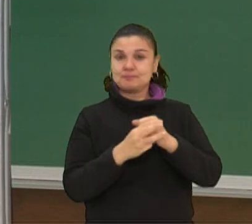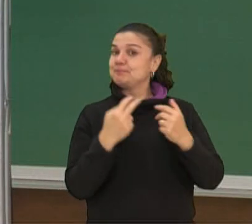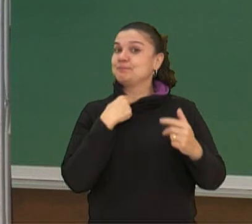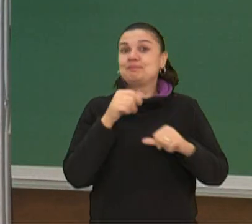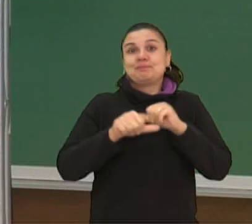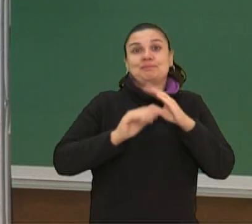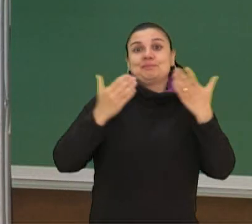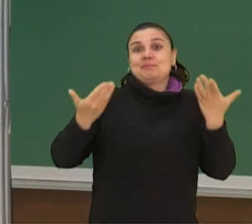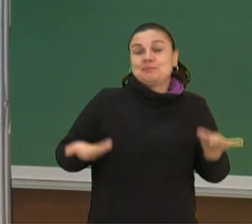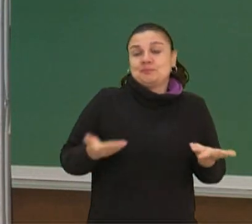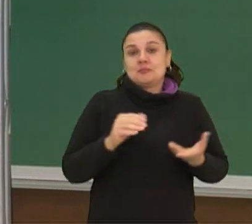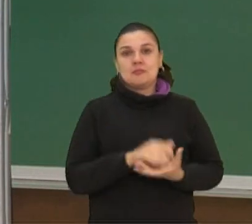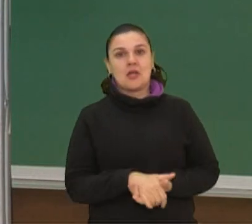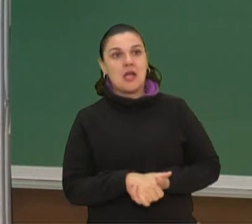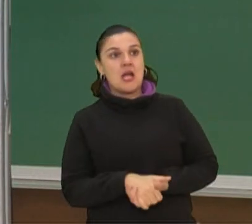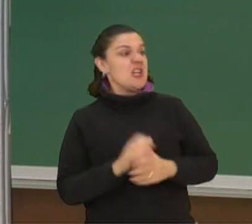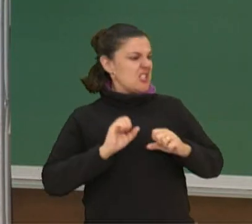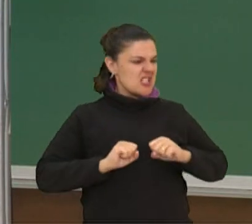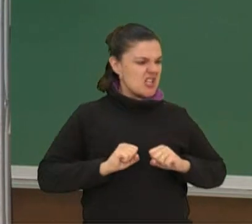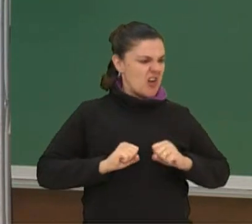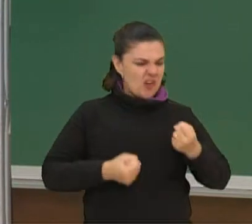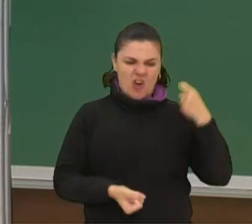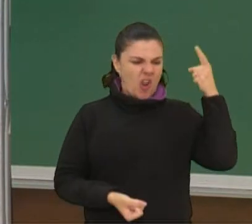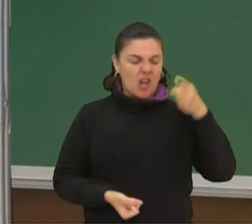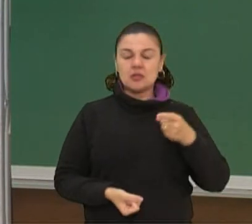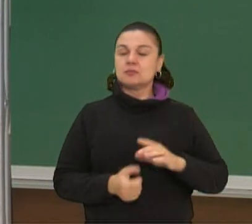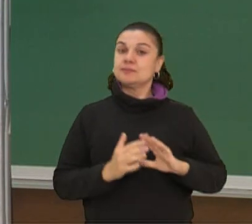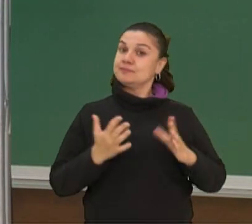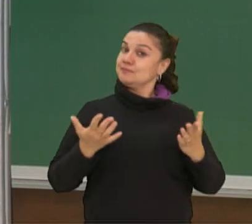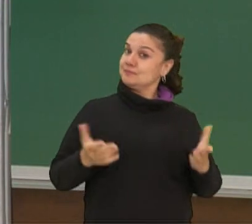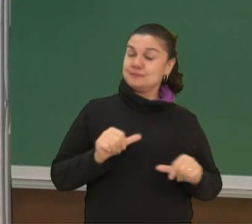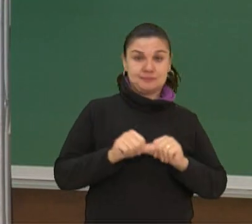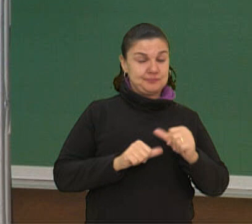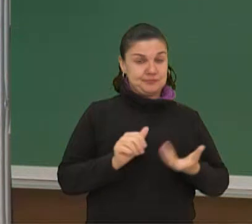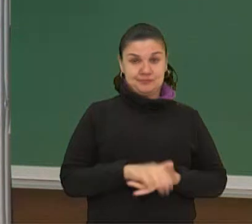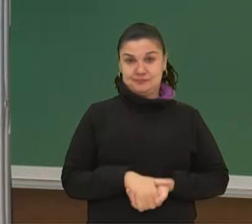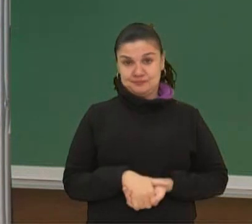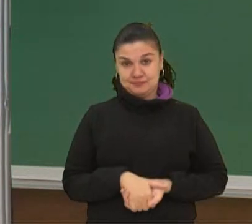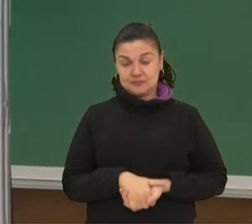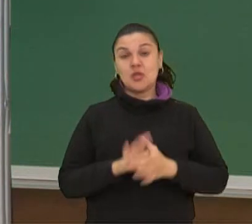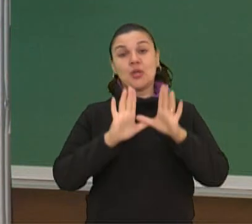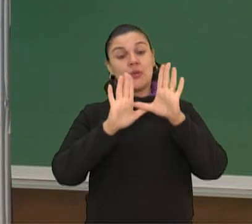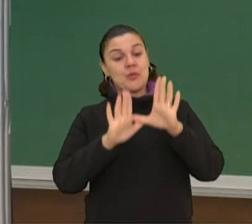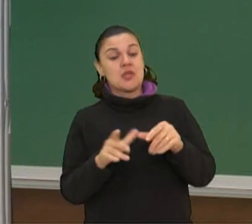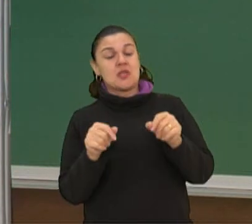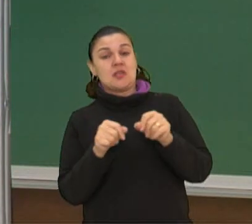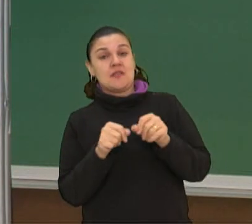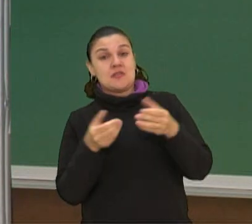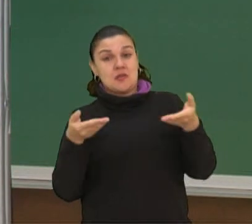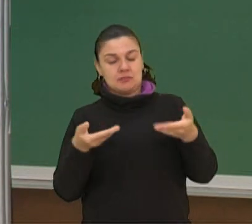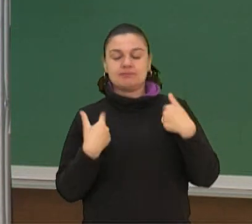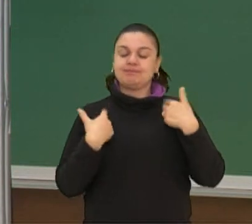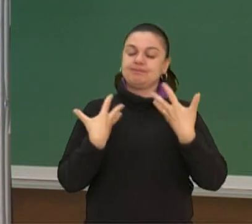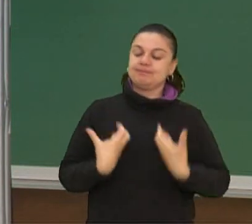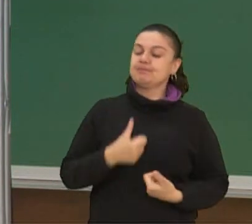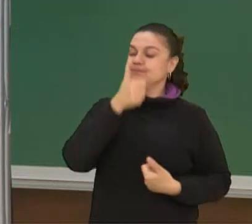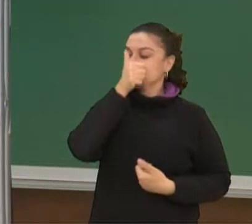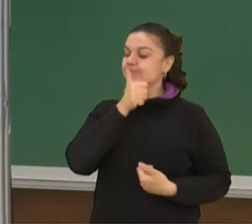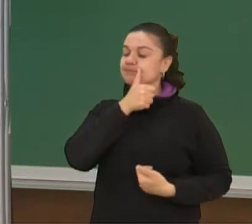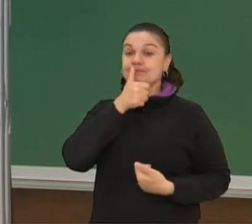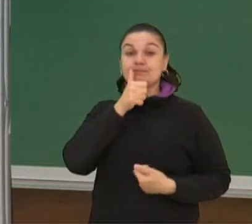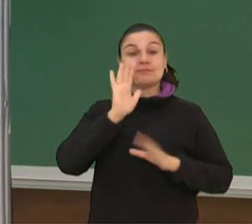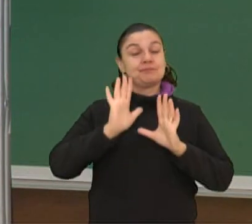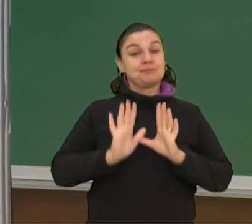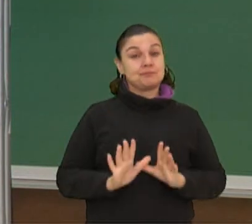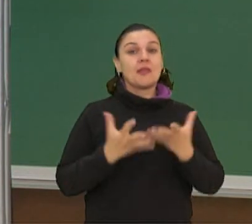Você não pode mudar o exterior. Você está lá, economia agora, estamos falando do Covid-19. Você individualmente